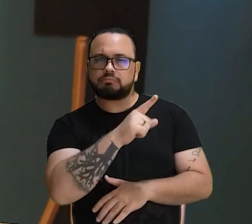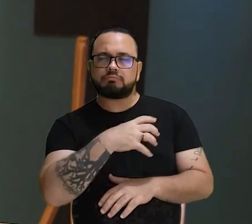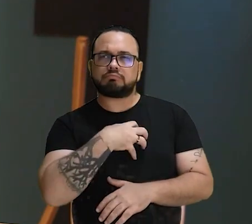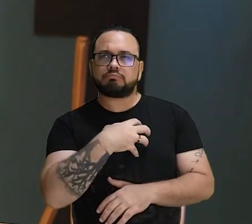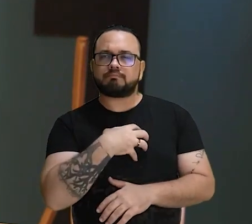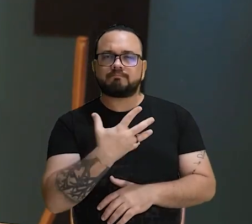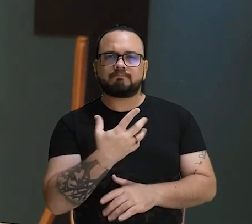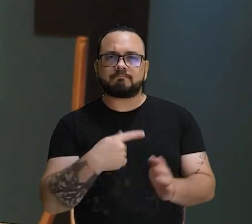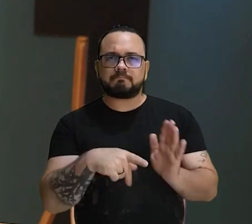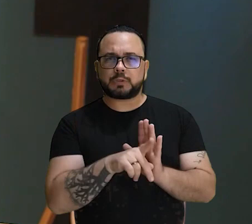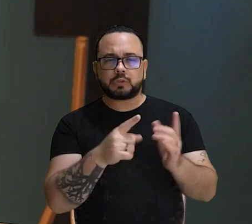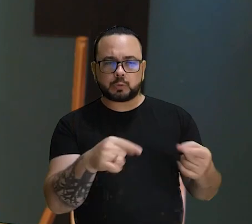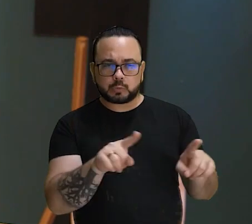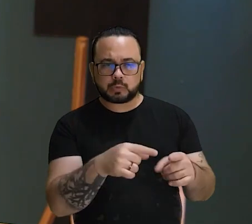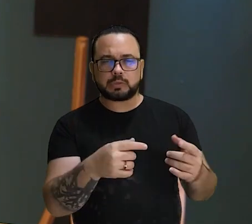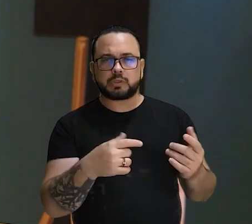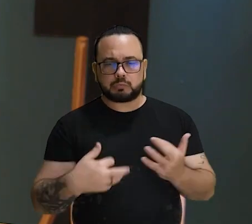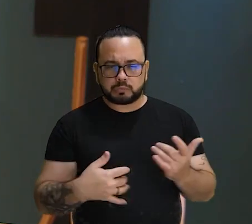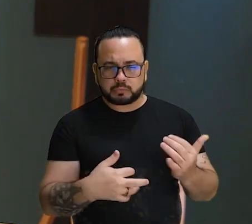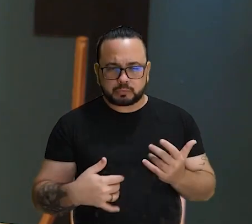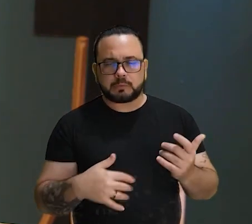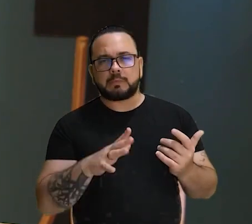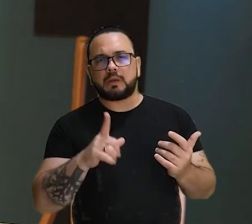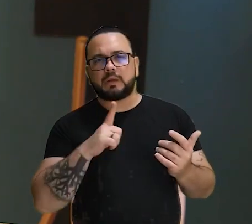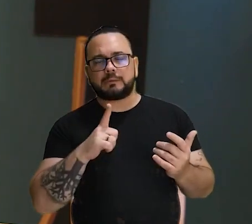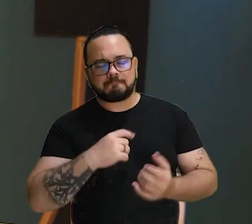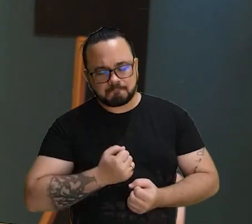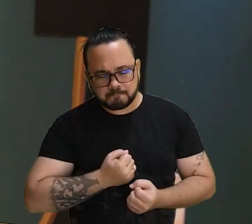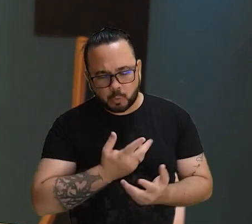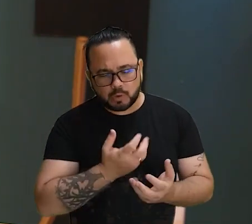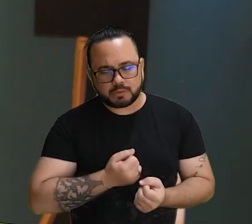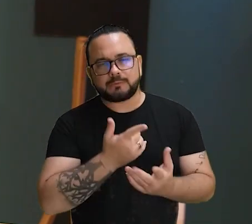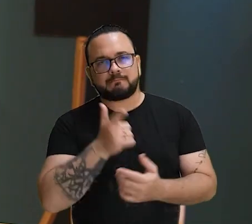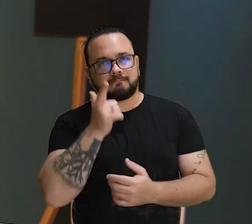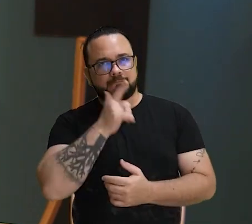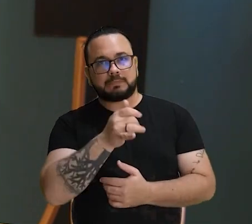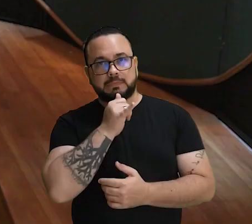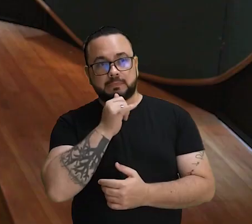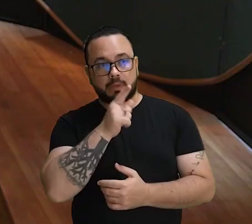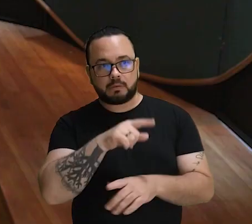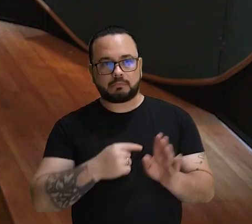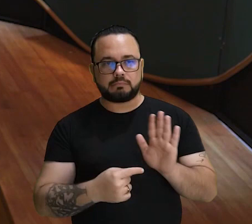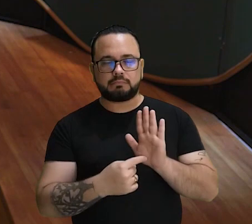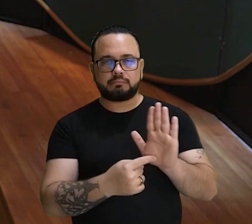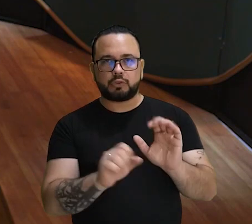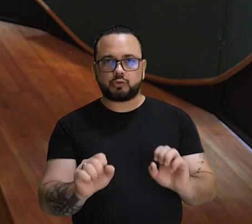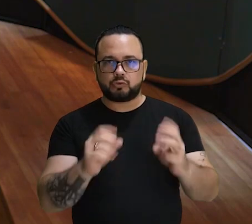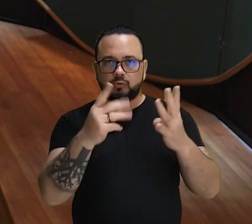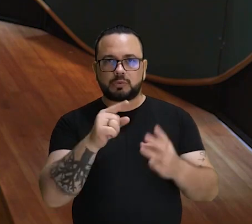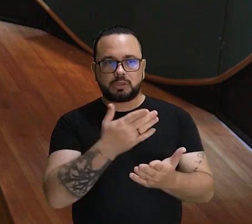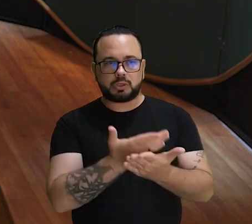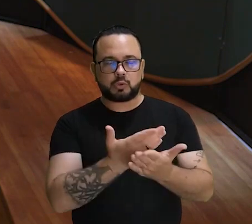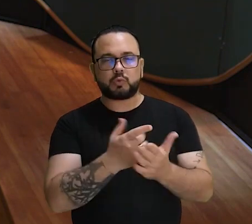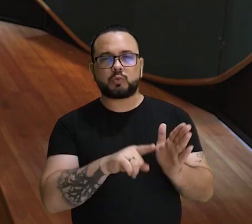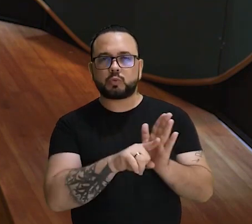porque ele é da música instrumental, mas ele tem um olhar muito poético para a música instrumental. Então, por exemplo, fui no concerto dele, que era... Ele é